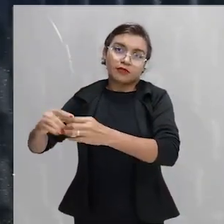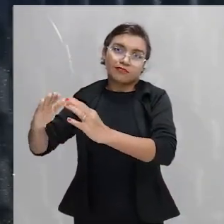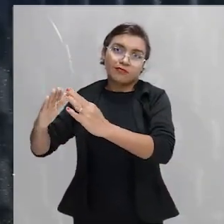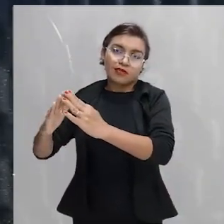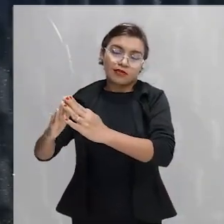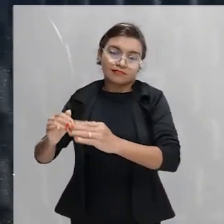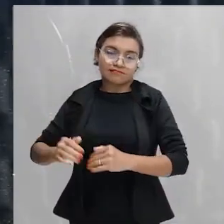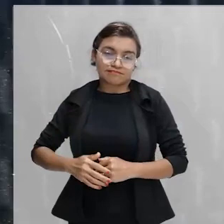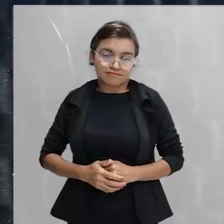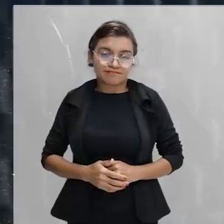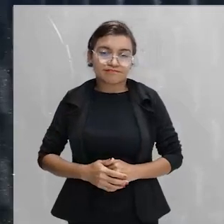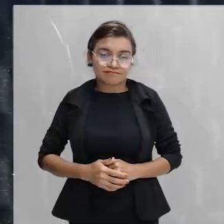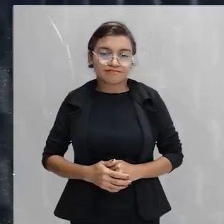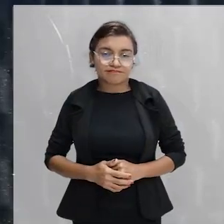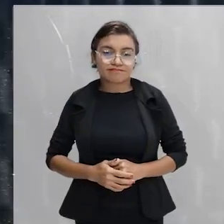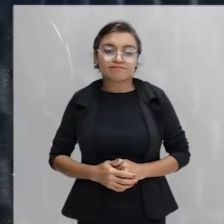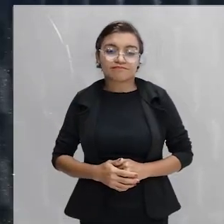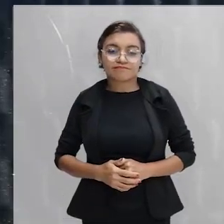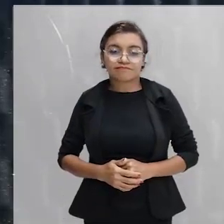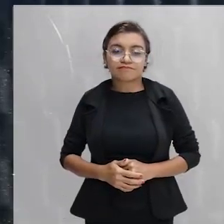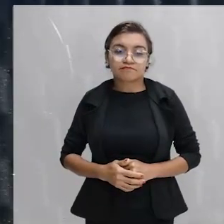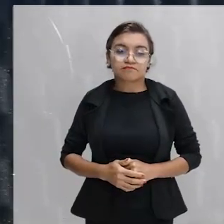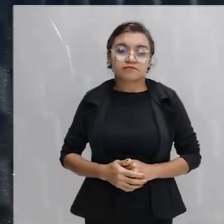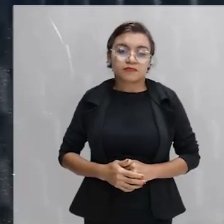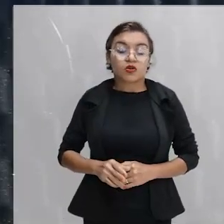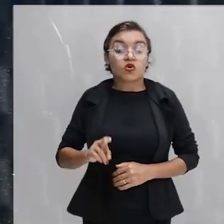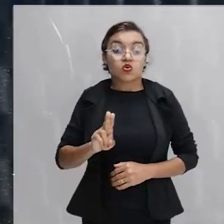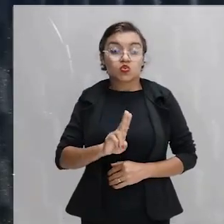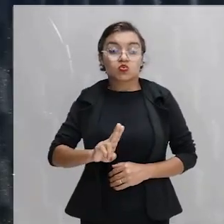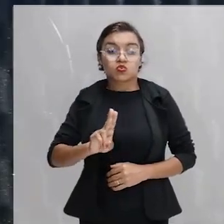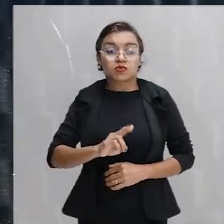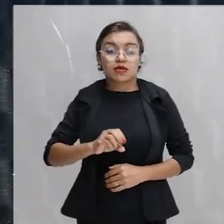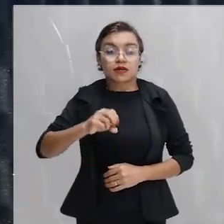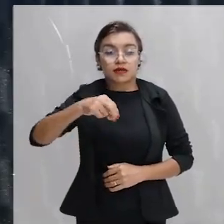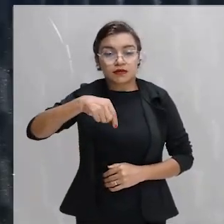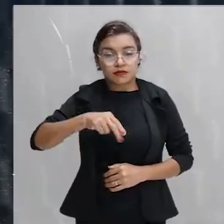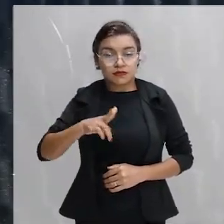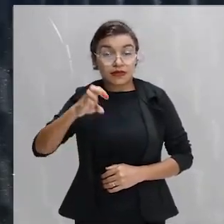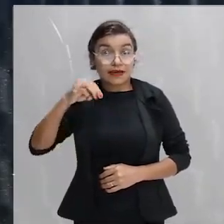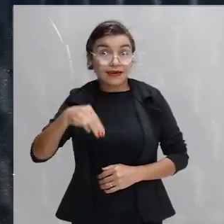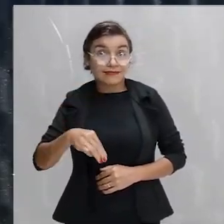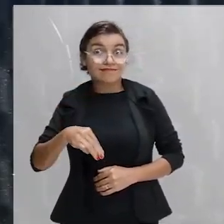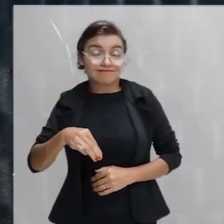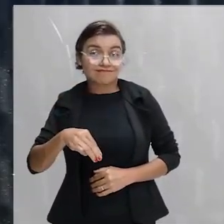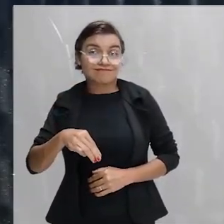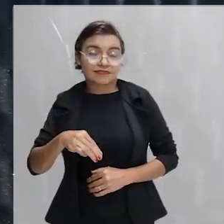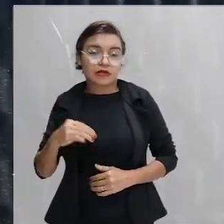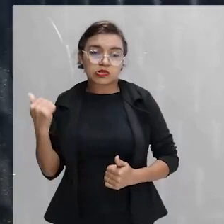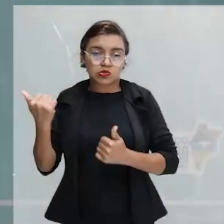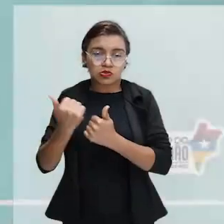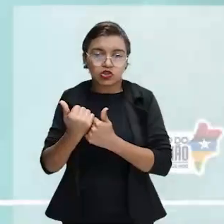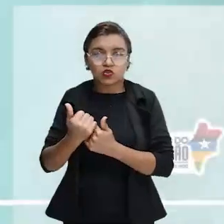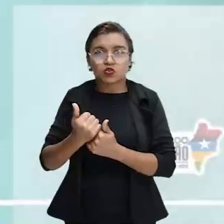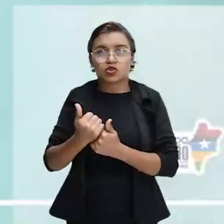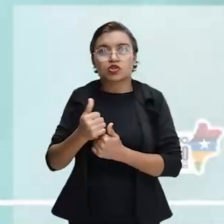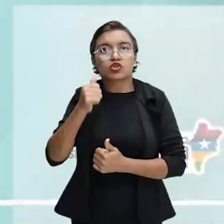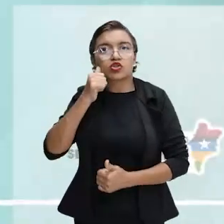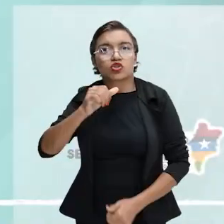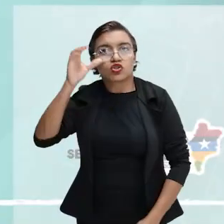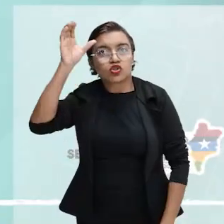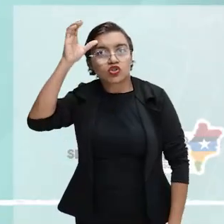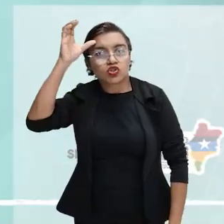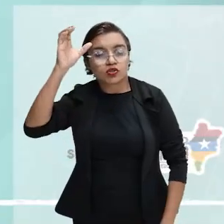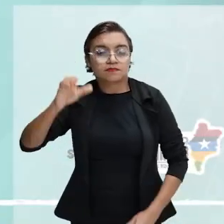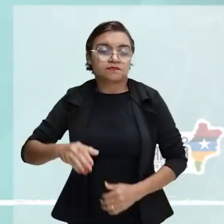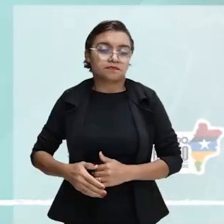Titia. Eu uso aqui o quem para não substituir, para não repetir a palavra titia. Aí eu tenho o cujo, ou